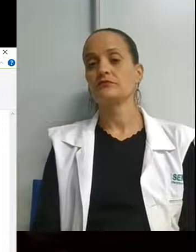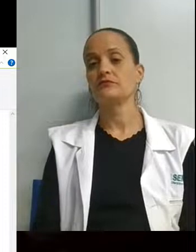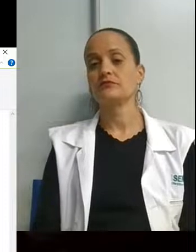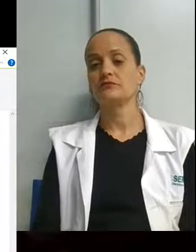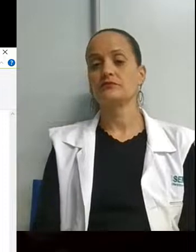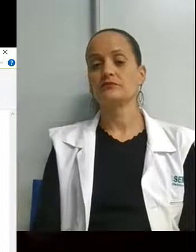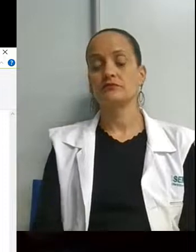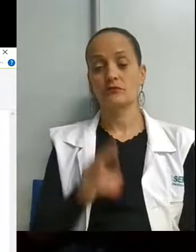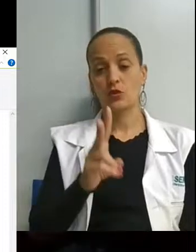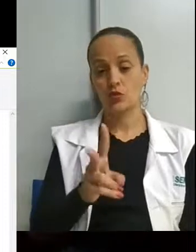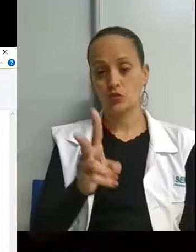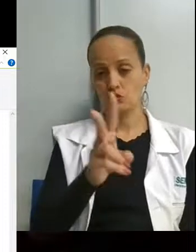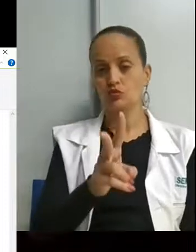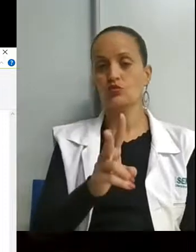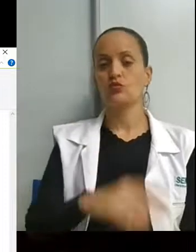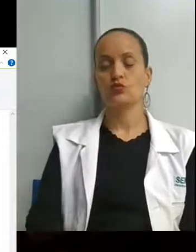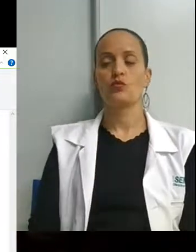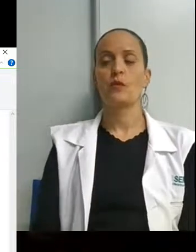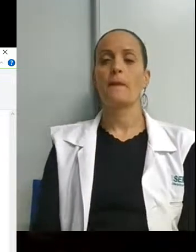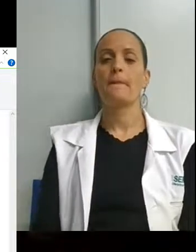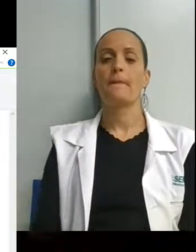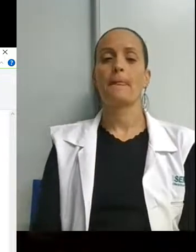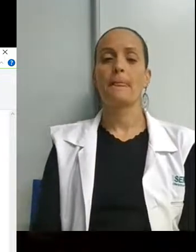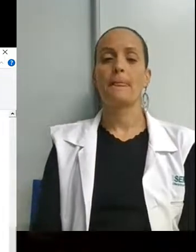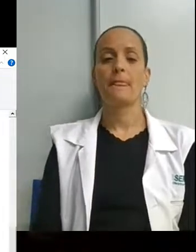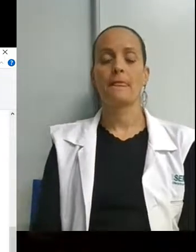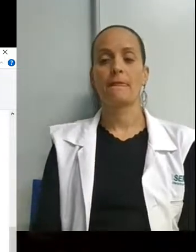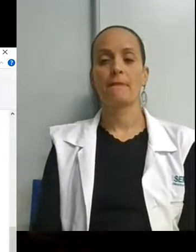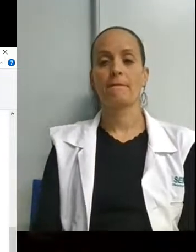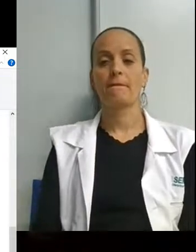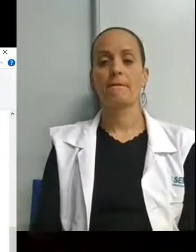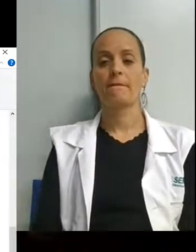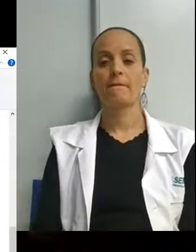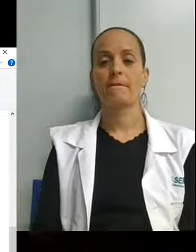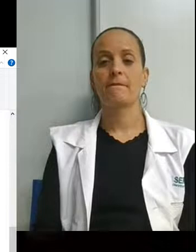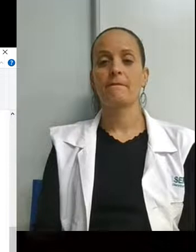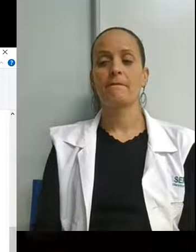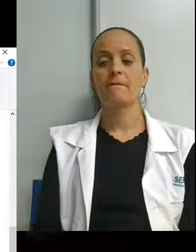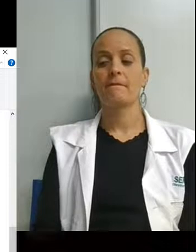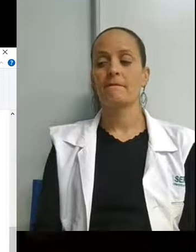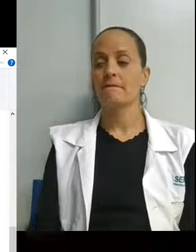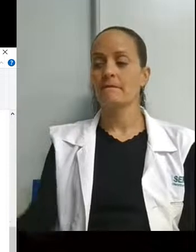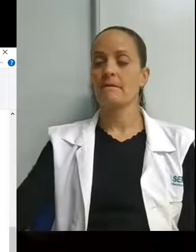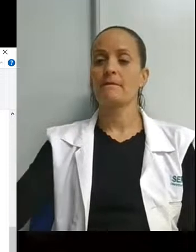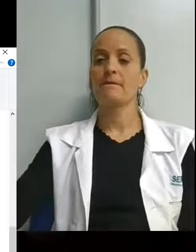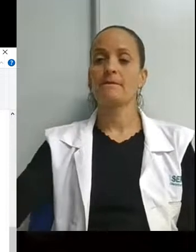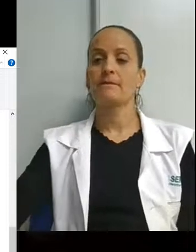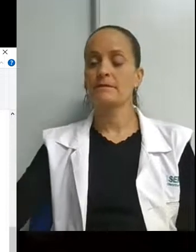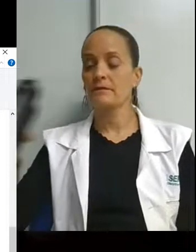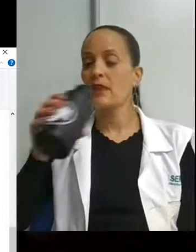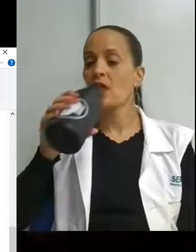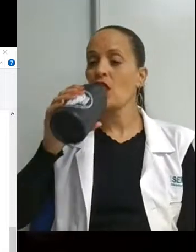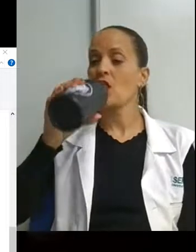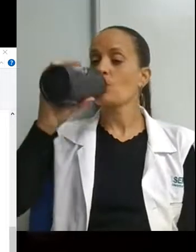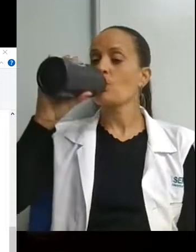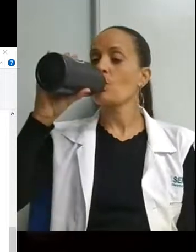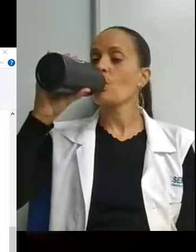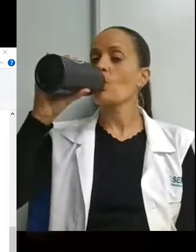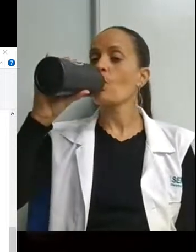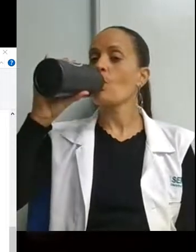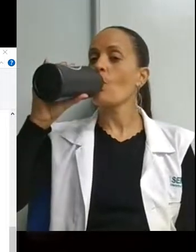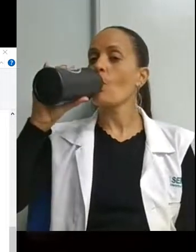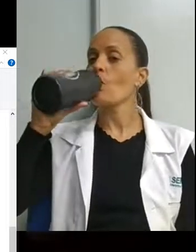aí, certo? Tem uma outra fórmula aqui para poder verificar a resistência, né? Esse valor aqui